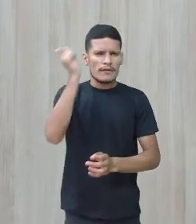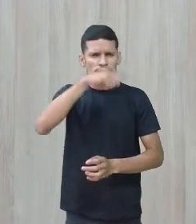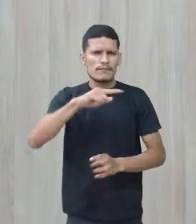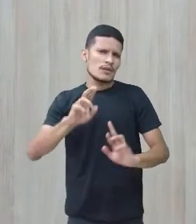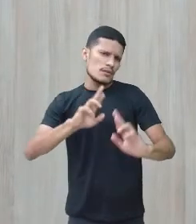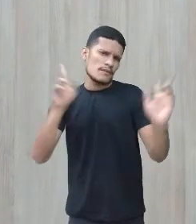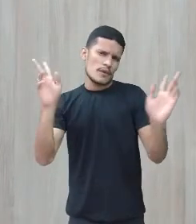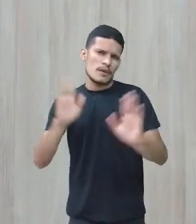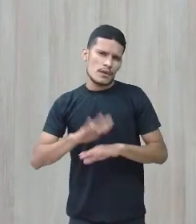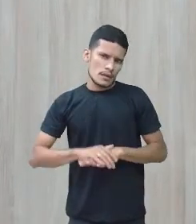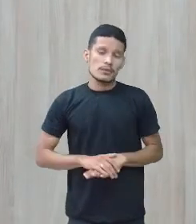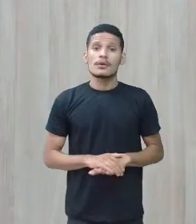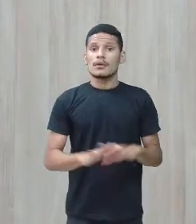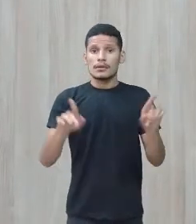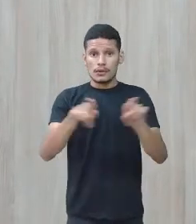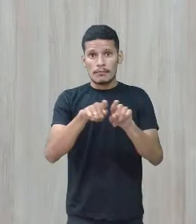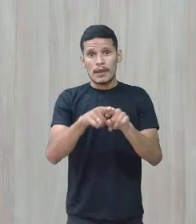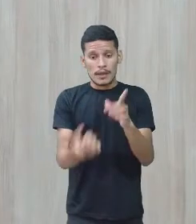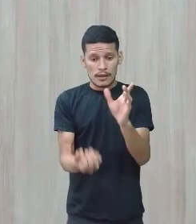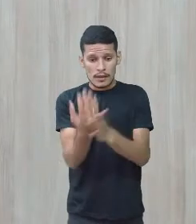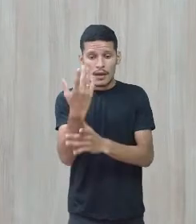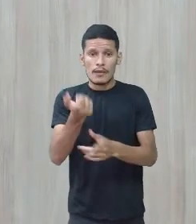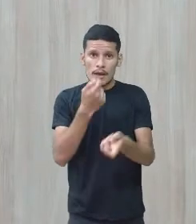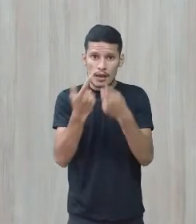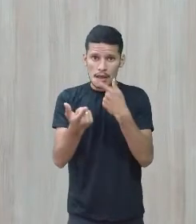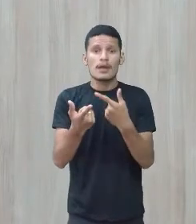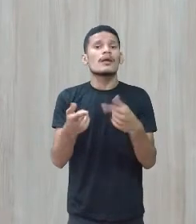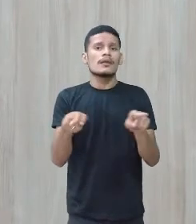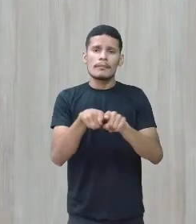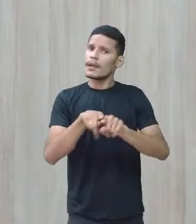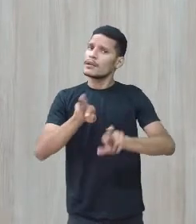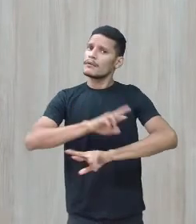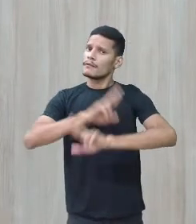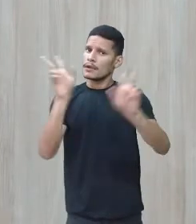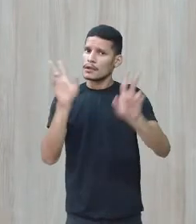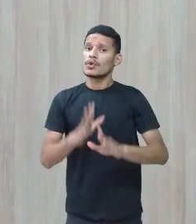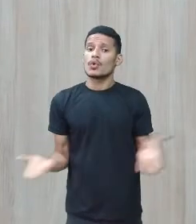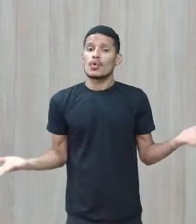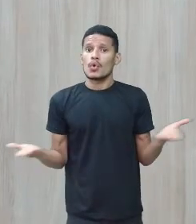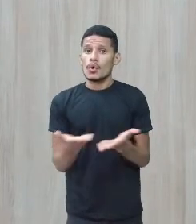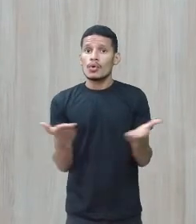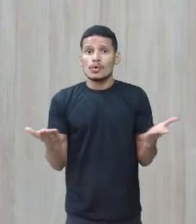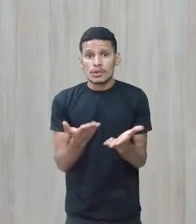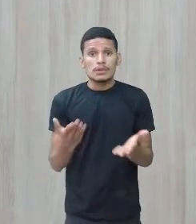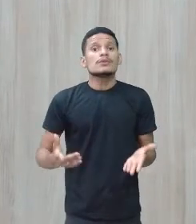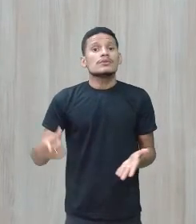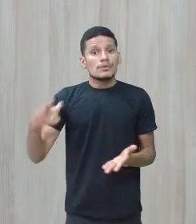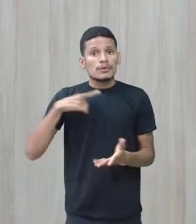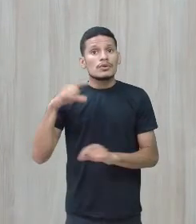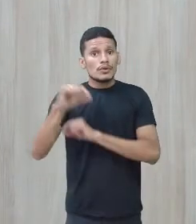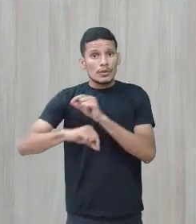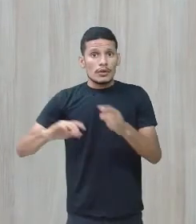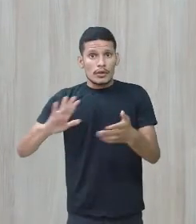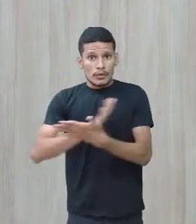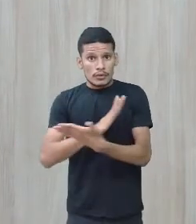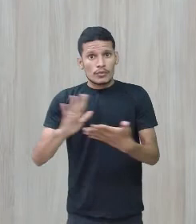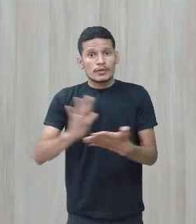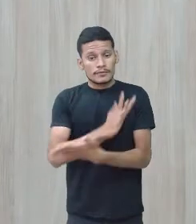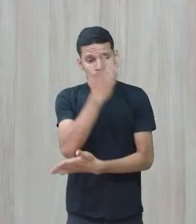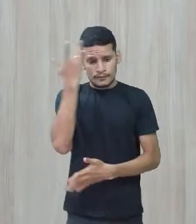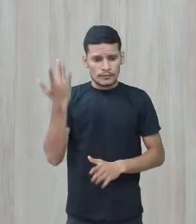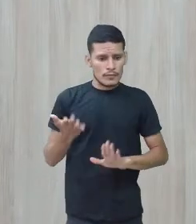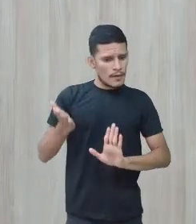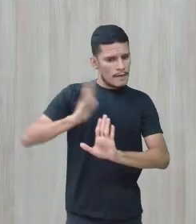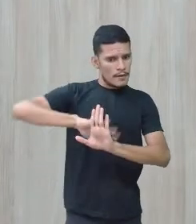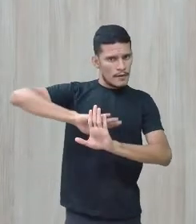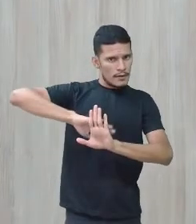forma. A forma de fazer os medicamentos não era a mesma. Então, assim, hoje em dia, tem pessoas até que mascaram ali